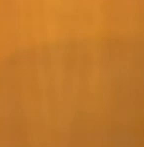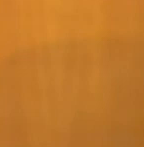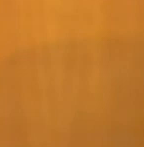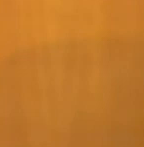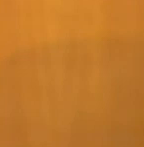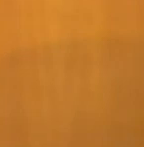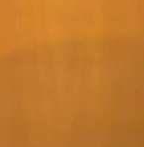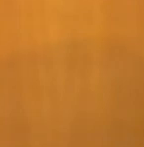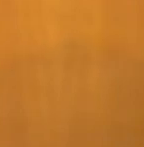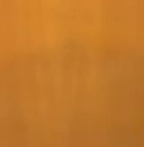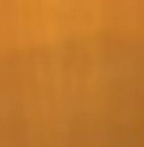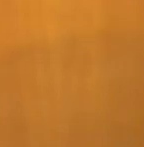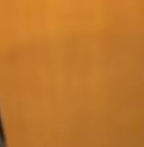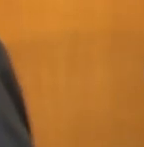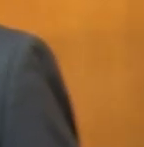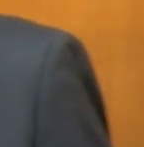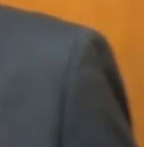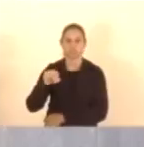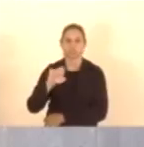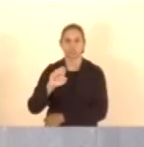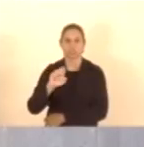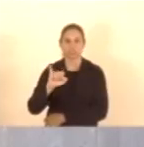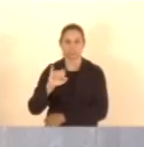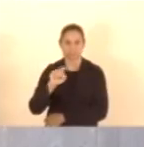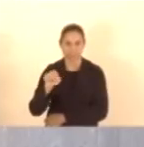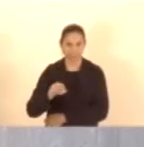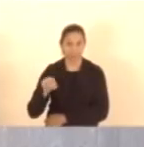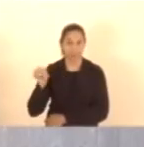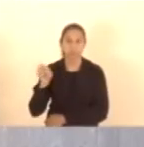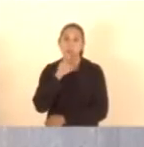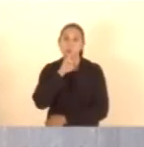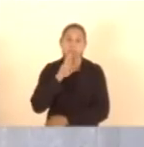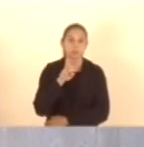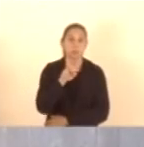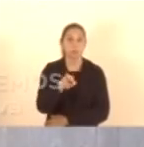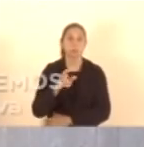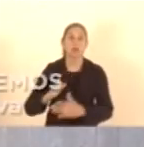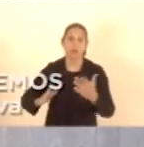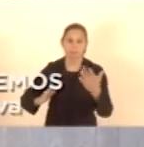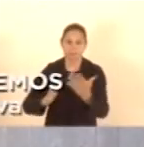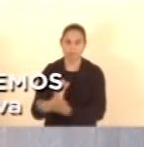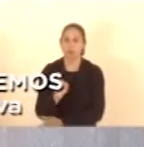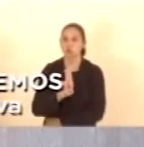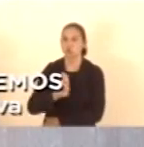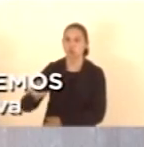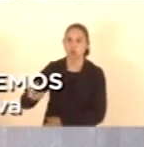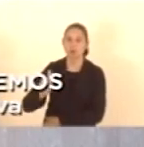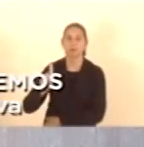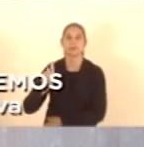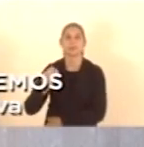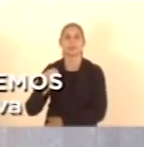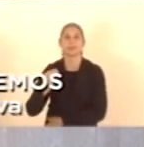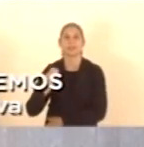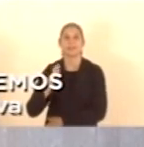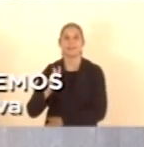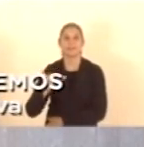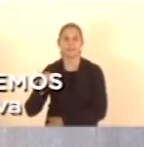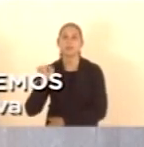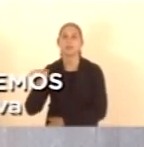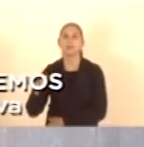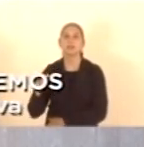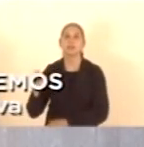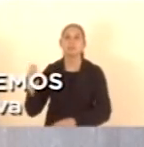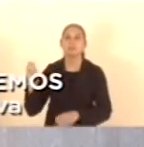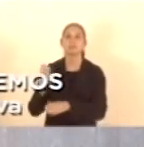aposentadoria do conselheiro Sérgio Borges. Em face do resultado, fica aprovado o nome do senhor Davi Diniz Carvalho para ocupar a